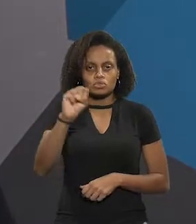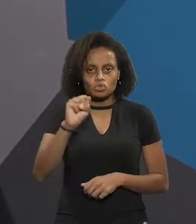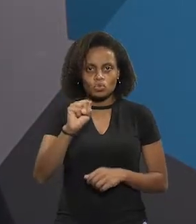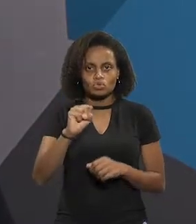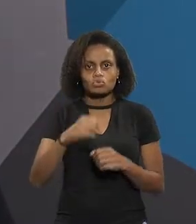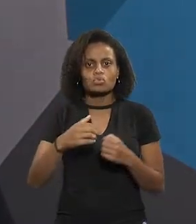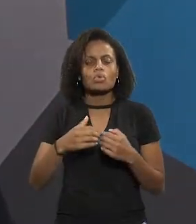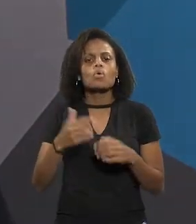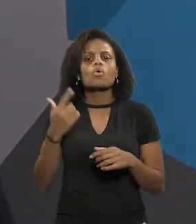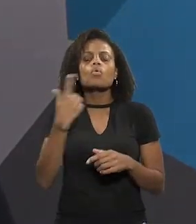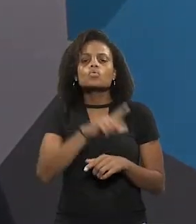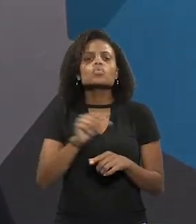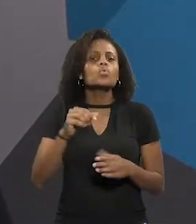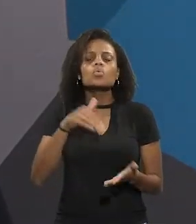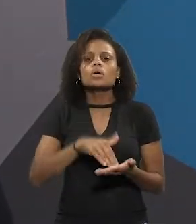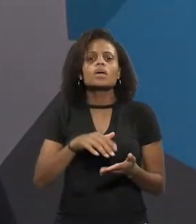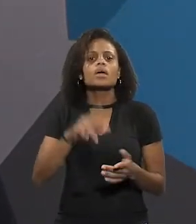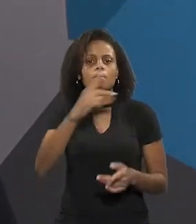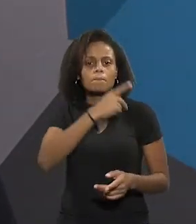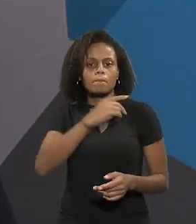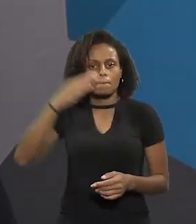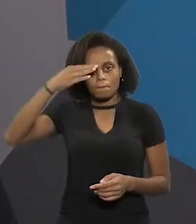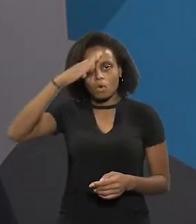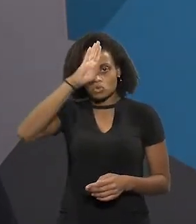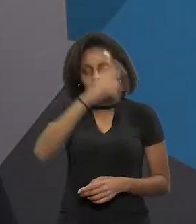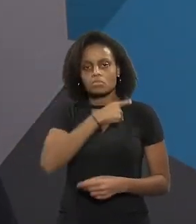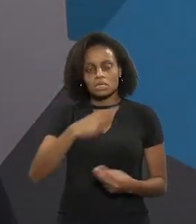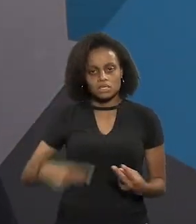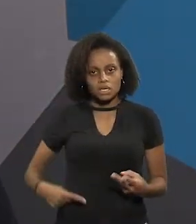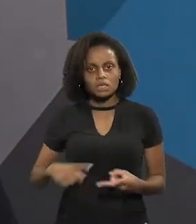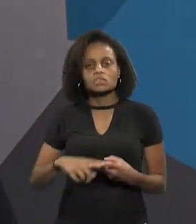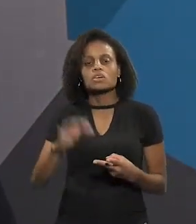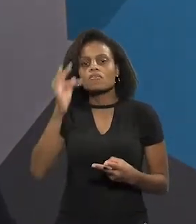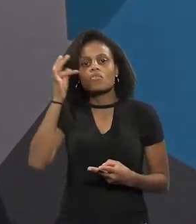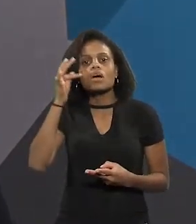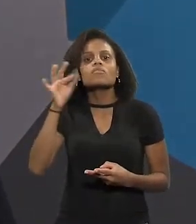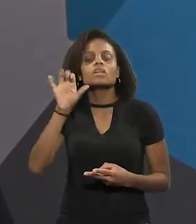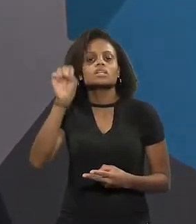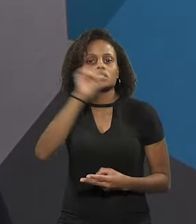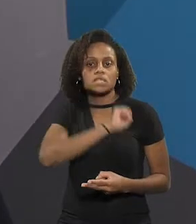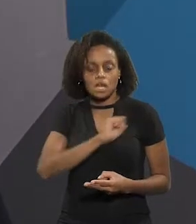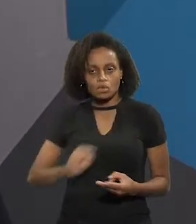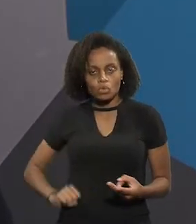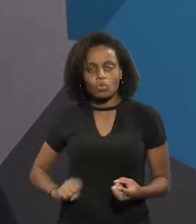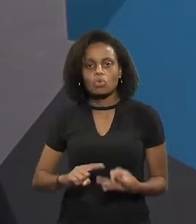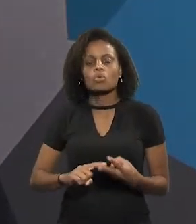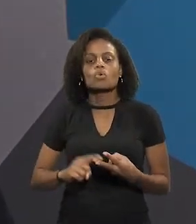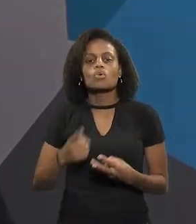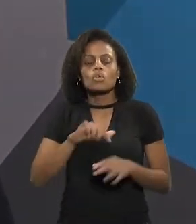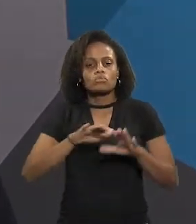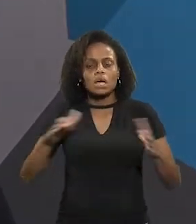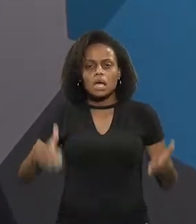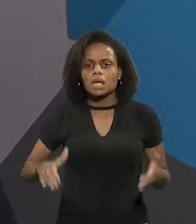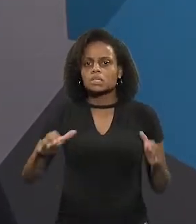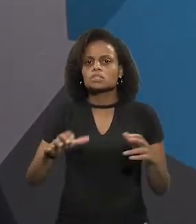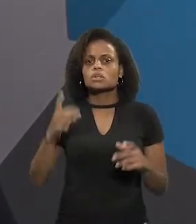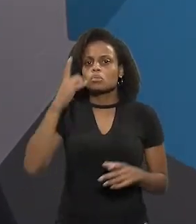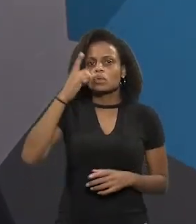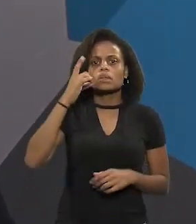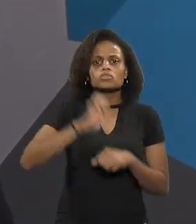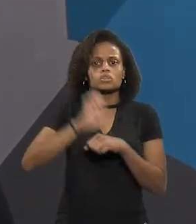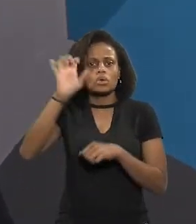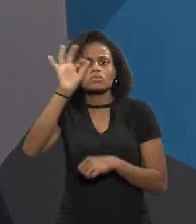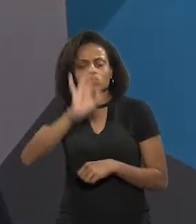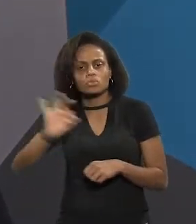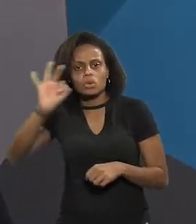presidente da República, Flávio senador. Nós fizemos a maior bancada de deputados estaduais e federais, elegemos o outro senador,